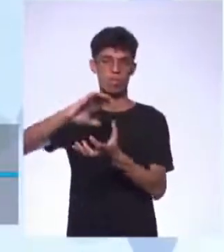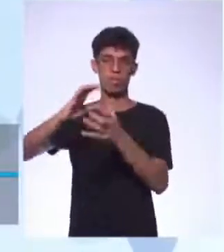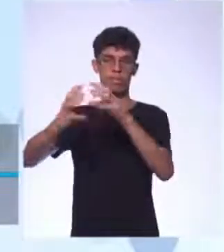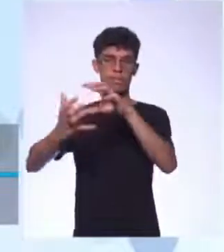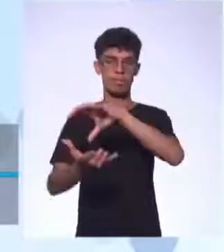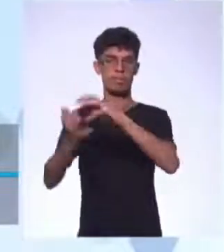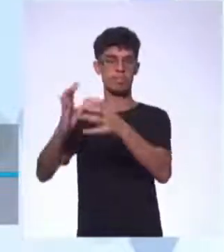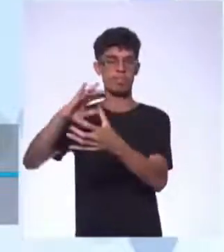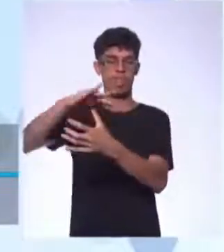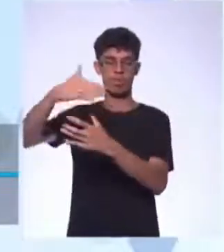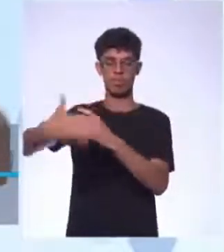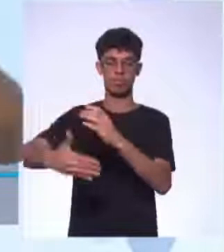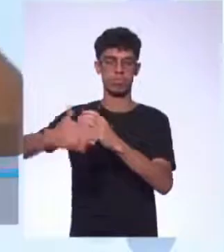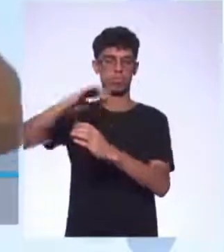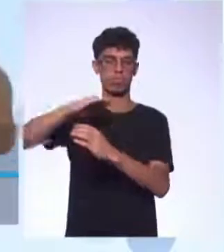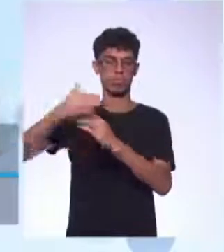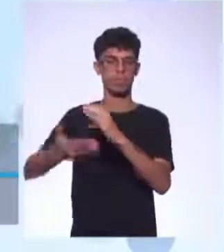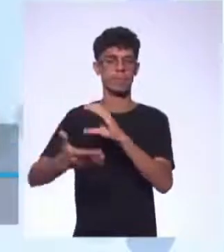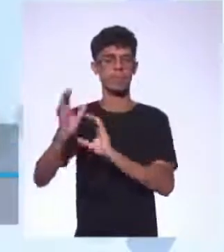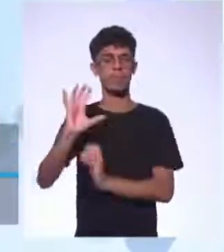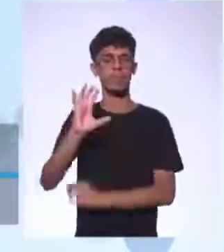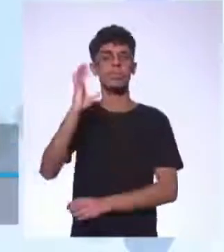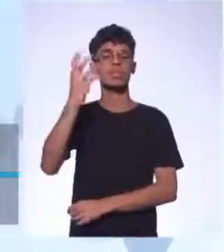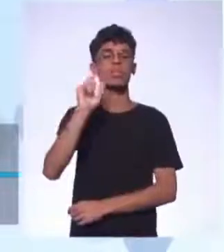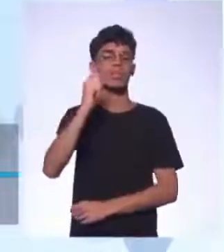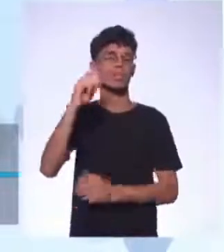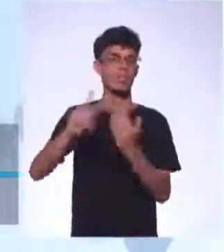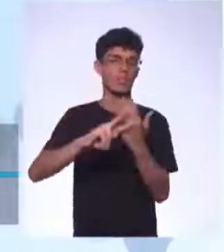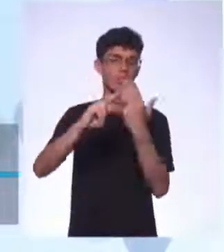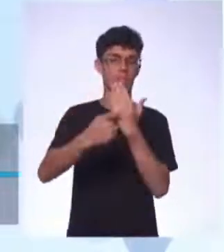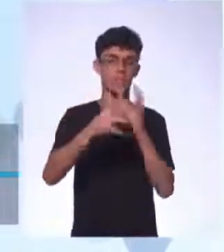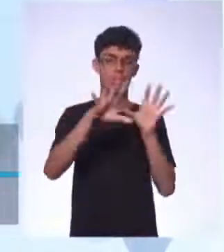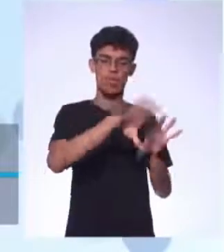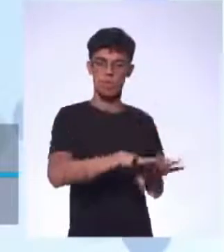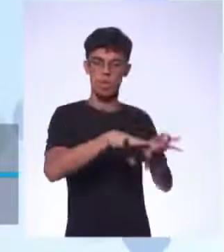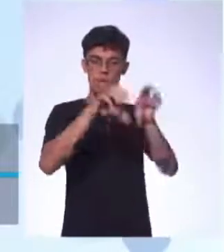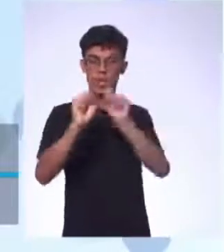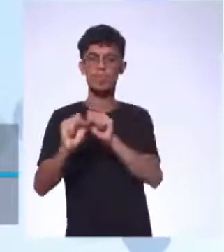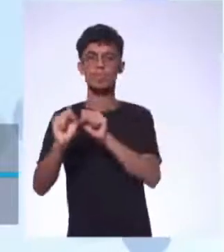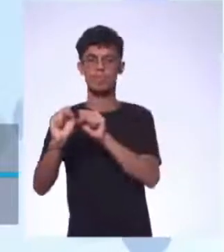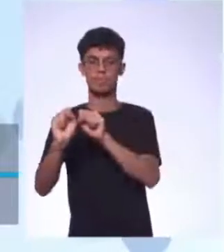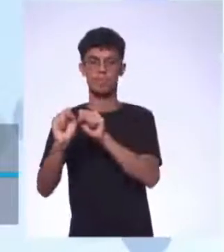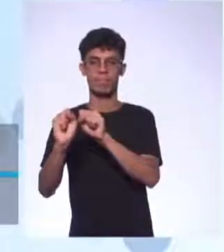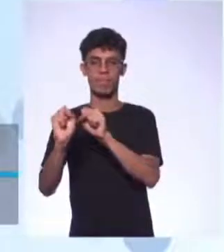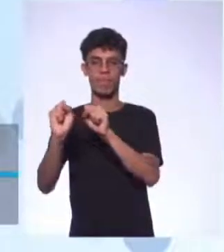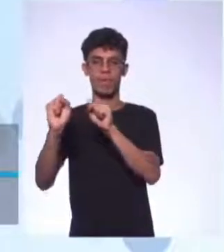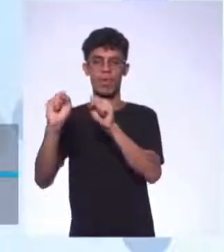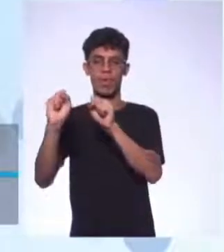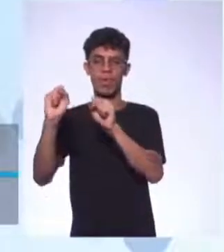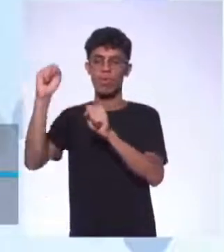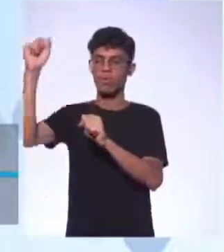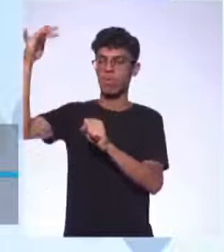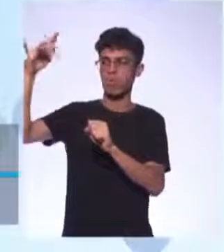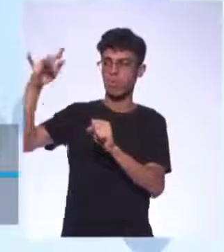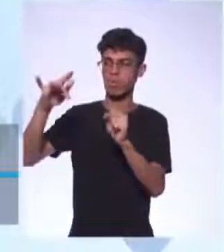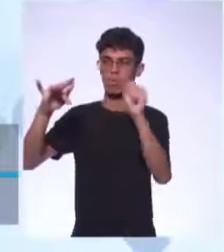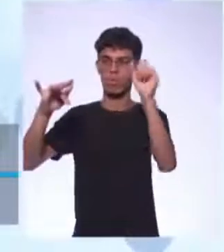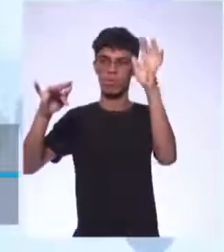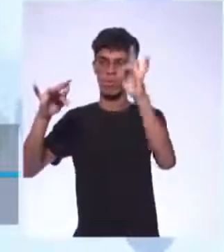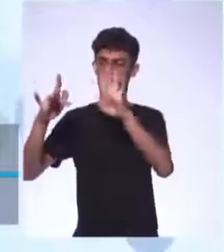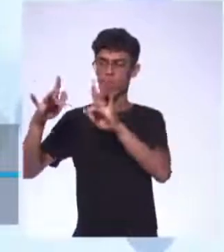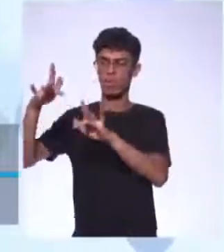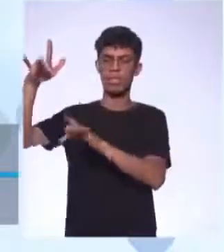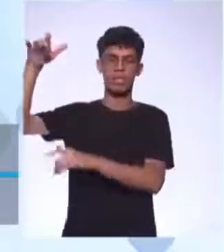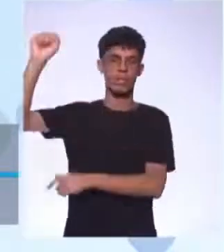Então, o que acontece? Ela vai absorvendo esse calor, ok? Ela vai refletir